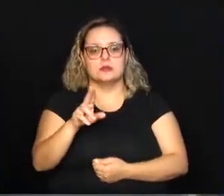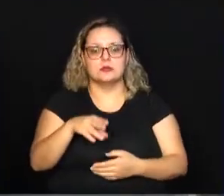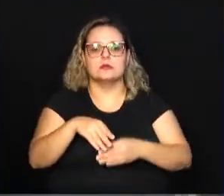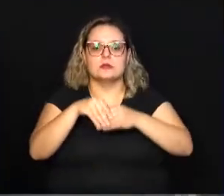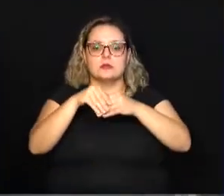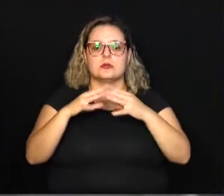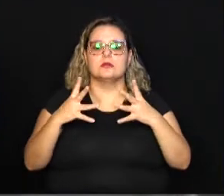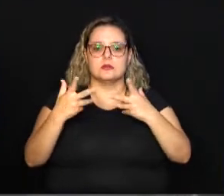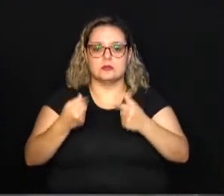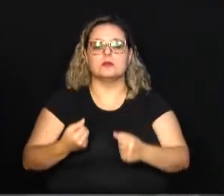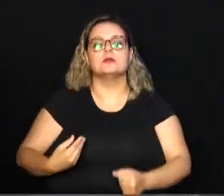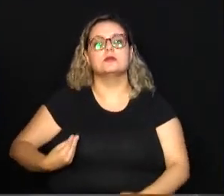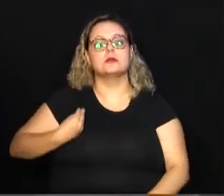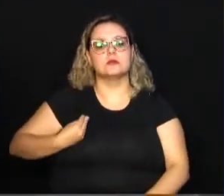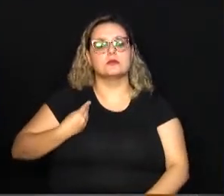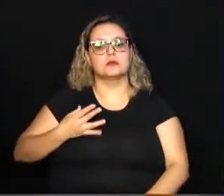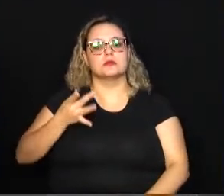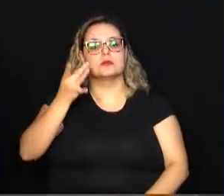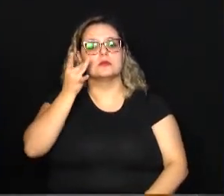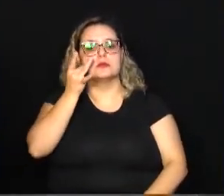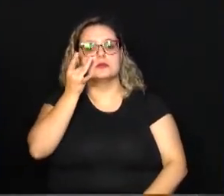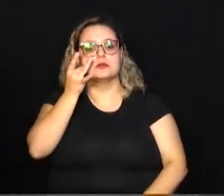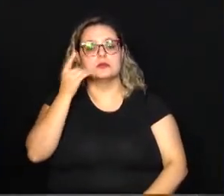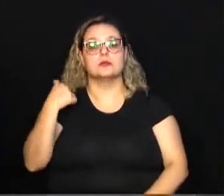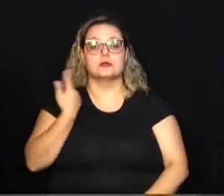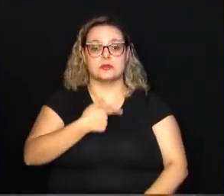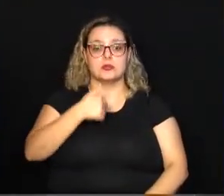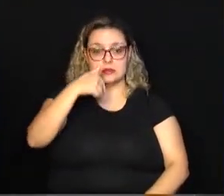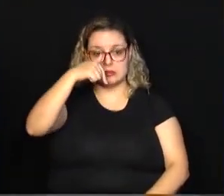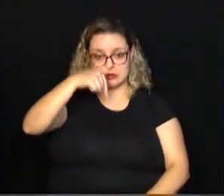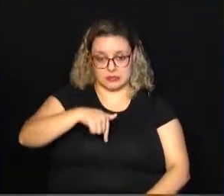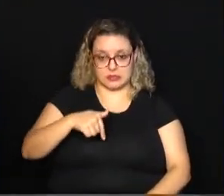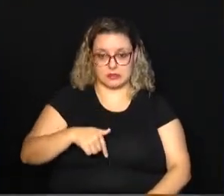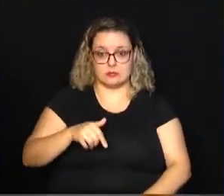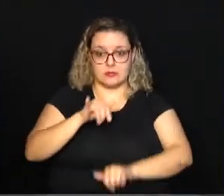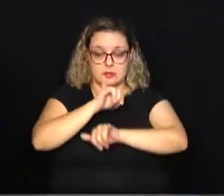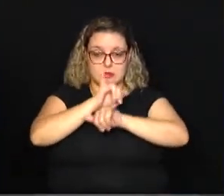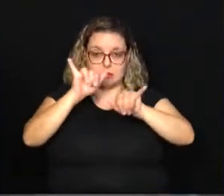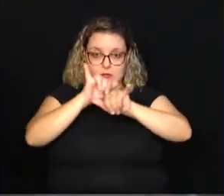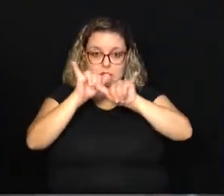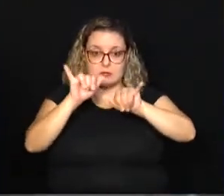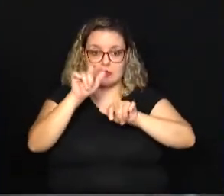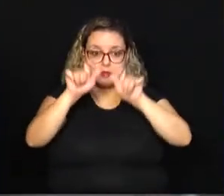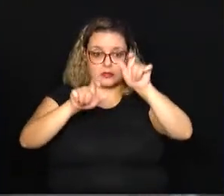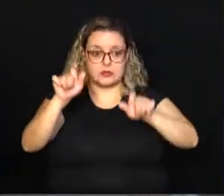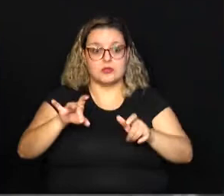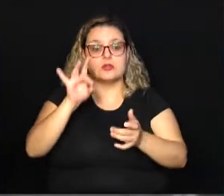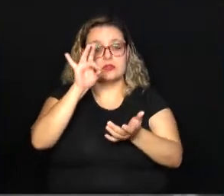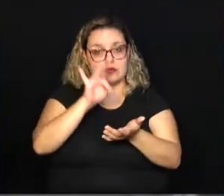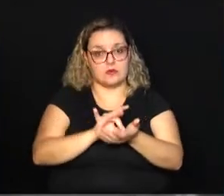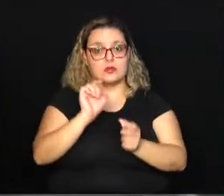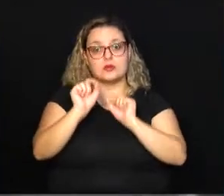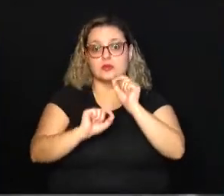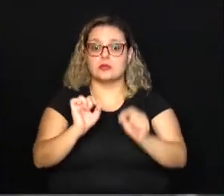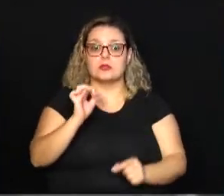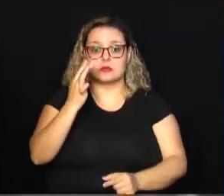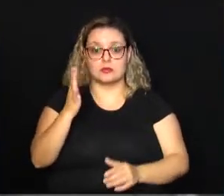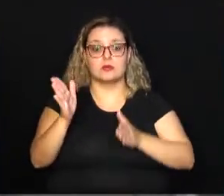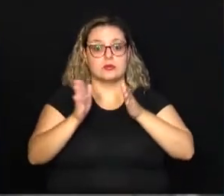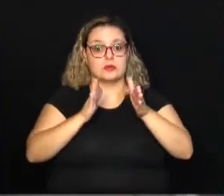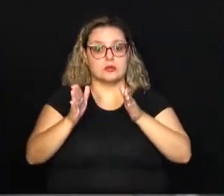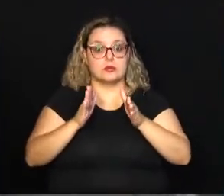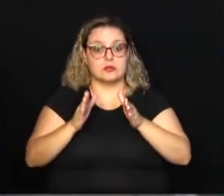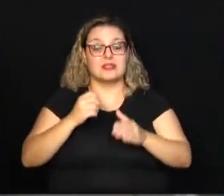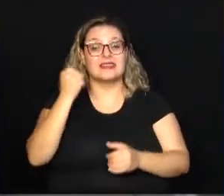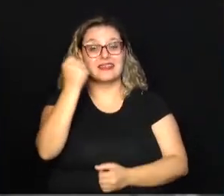presentes da reunião. Estamos aqui na verdade, para informar a população o que de fato está ocorrendo. Nós estamos numa situação de